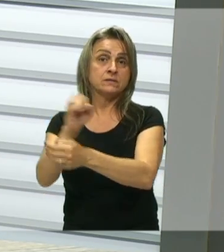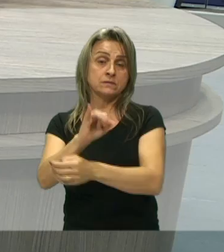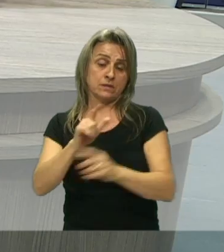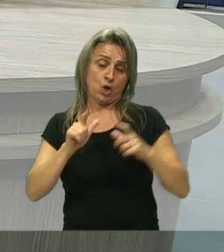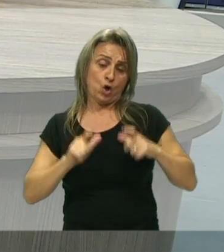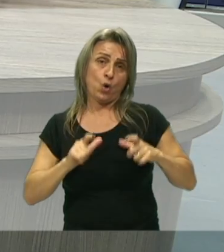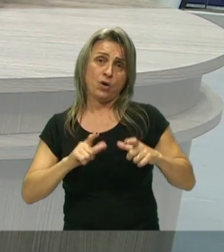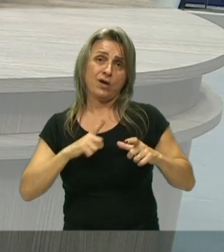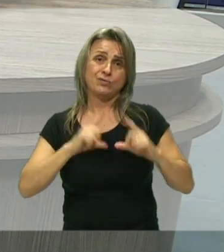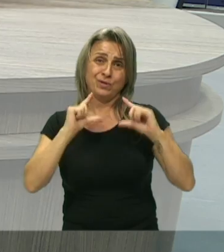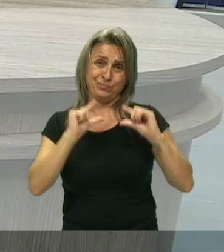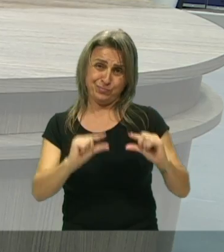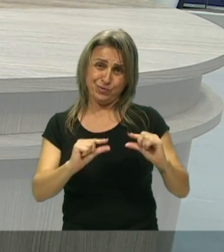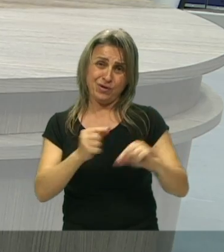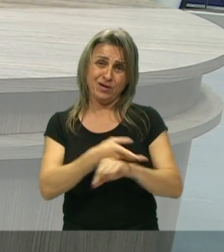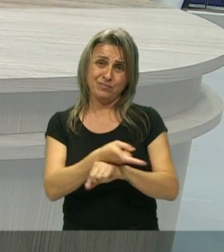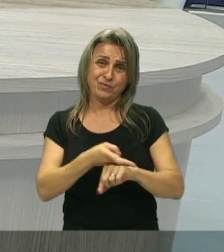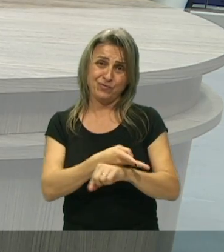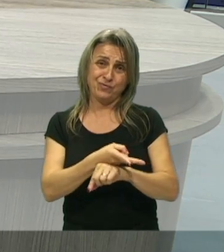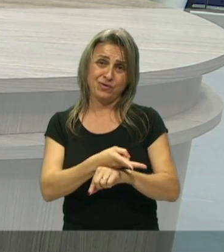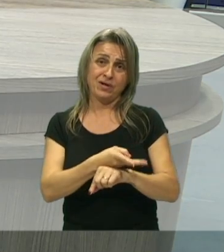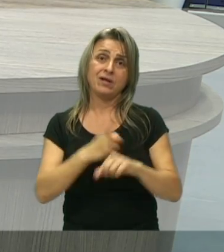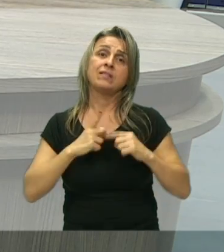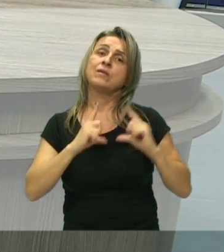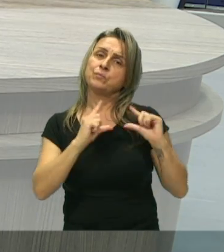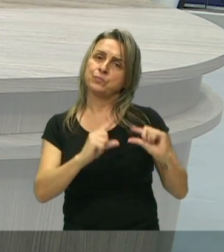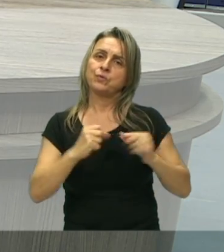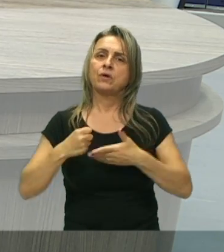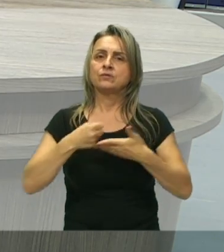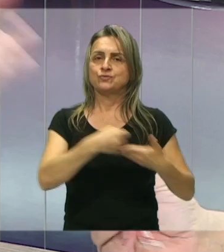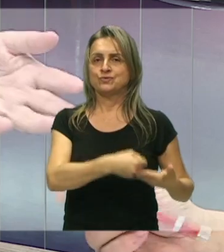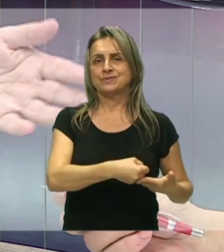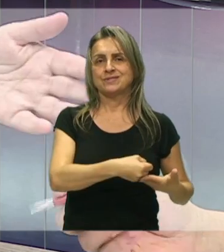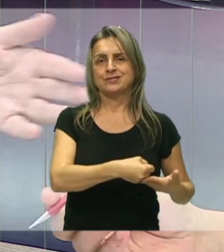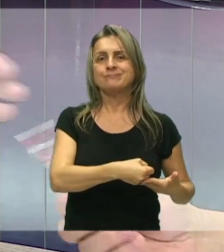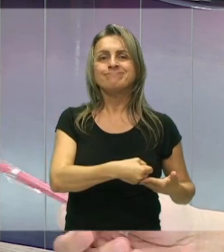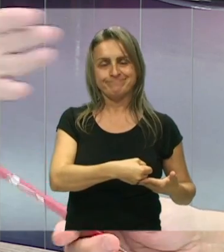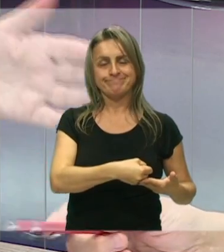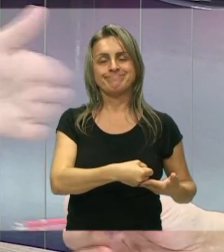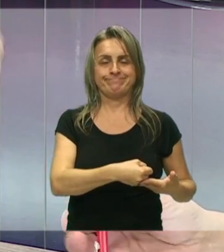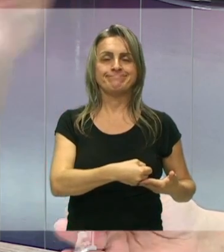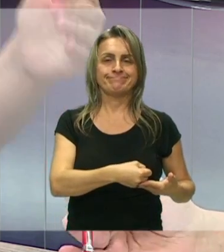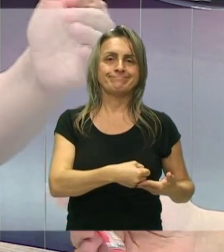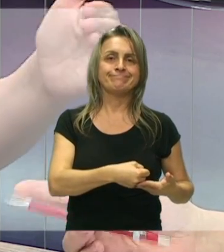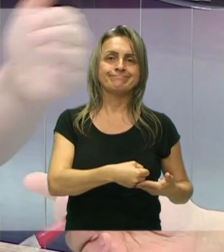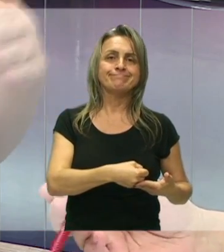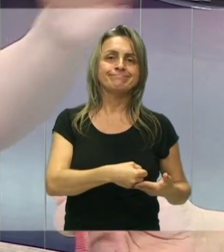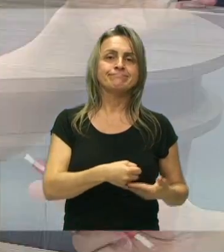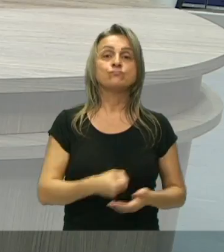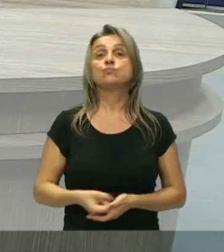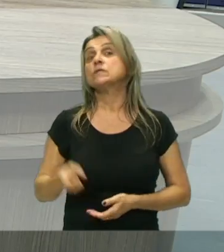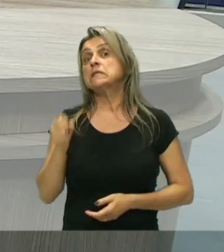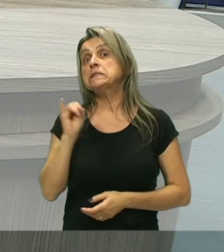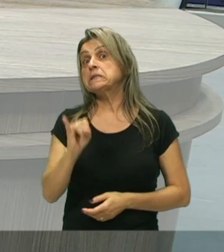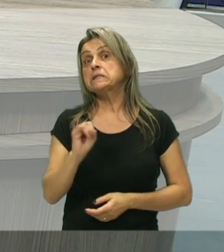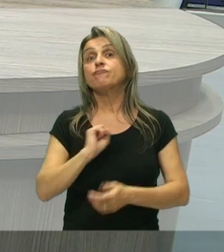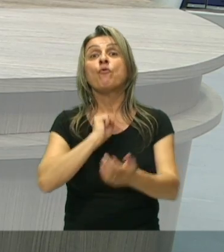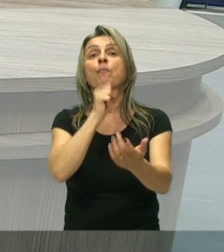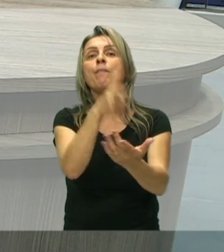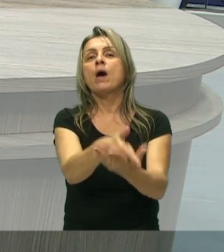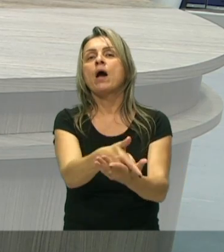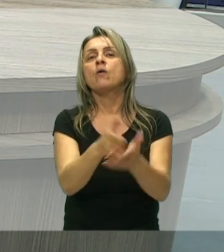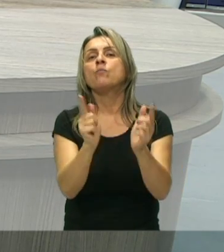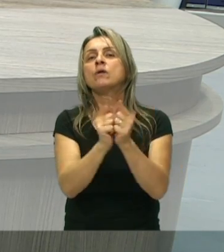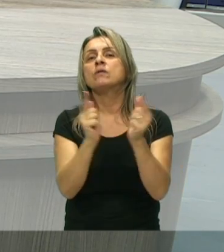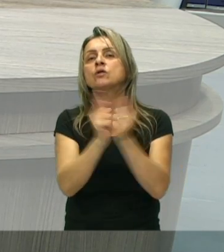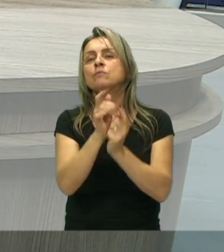a descoberto, né? Vão ficar... Tipo assim, o custo dele, digamos que ele seja remunerado por atendimento. Eu nem sei qual vai ser